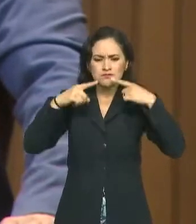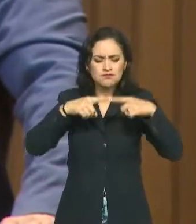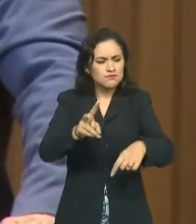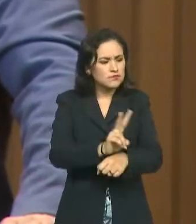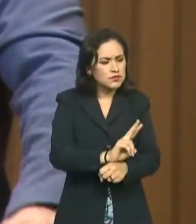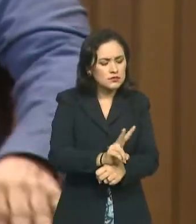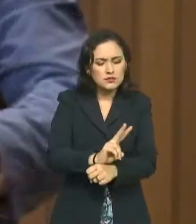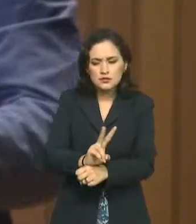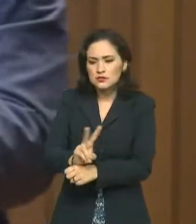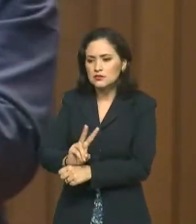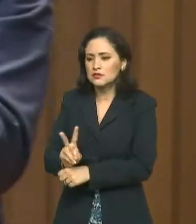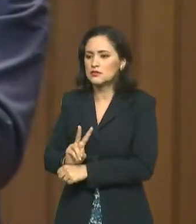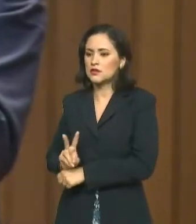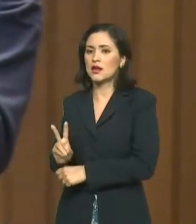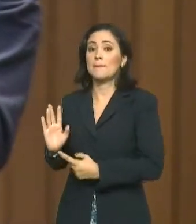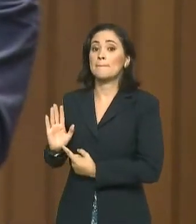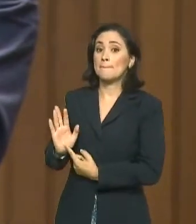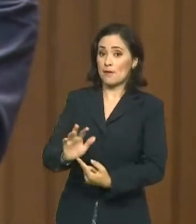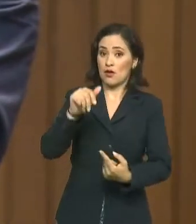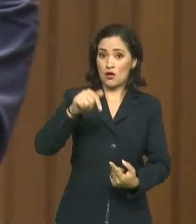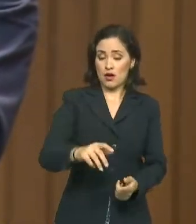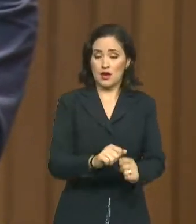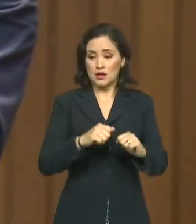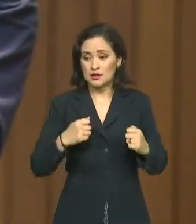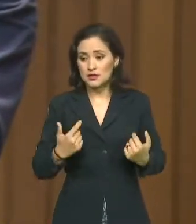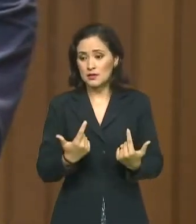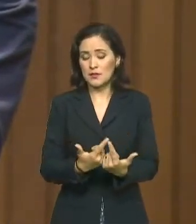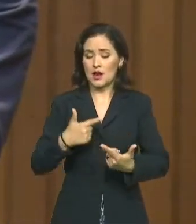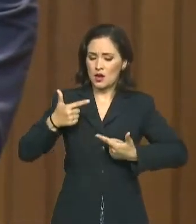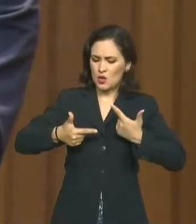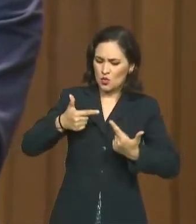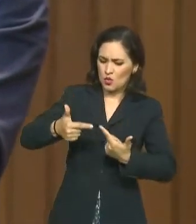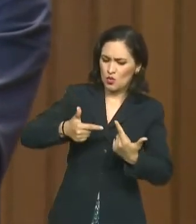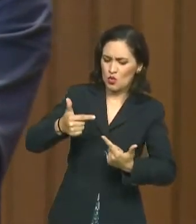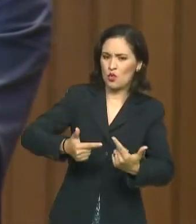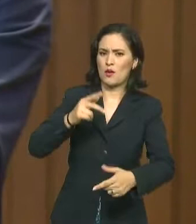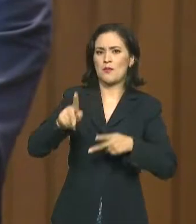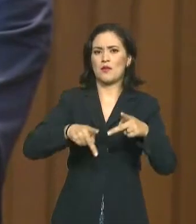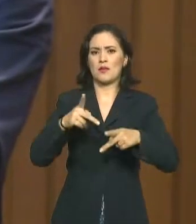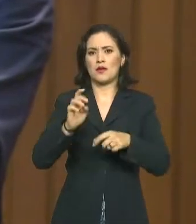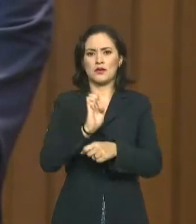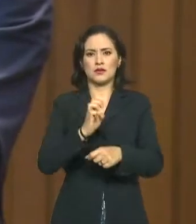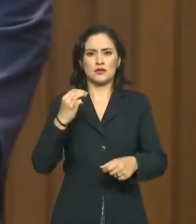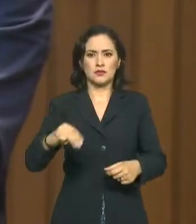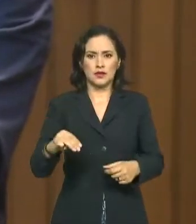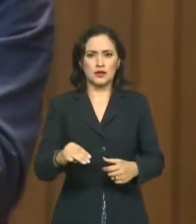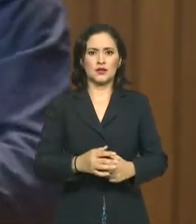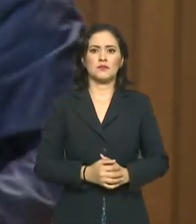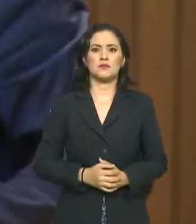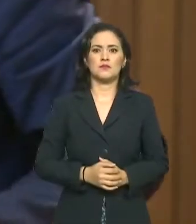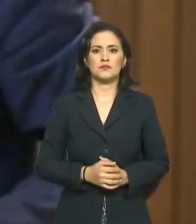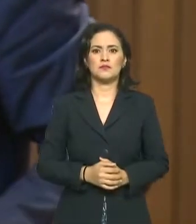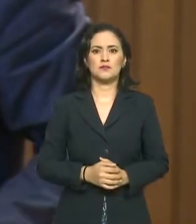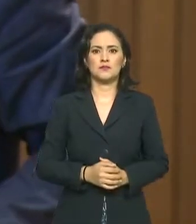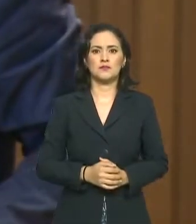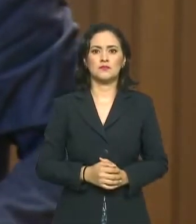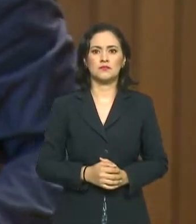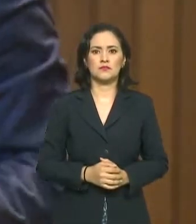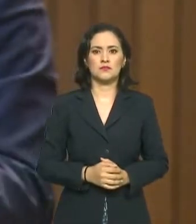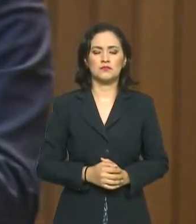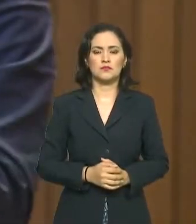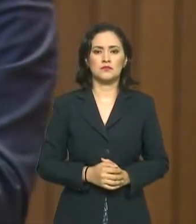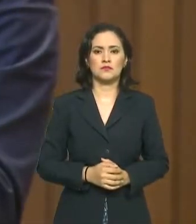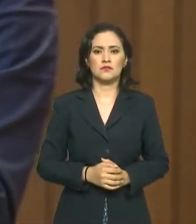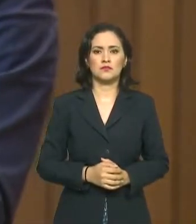fiscaliza, que traz para a Assembleia Legislativa as lutas da população do Estado do Maranhão. Senhor presidente,